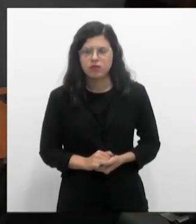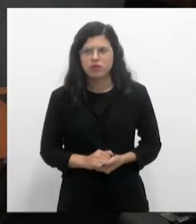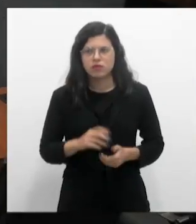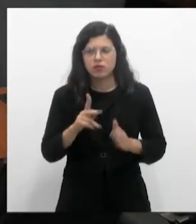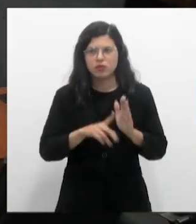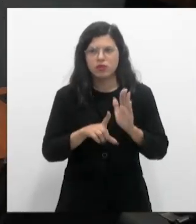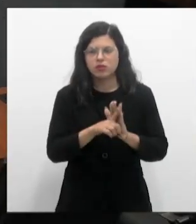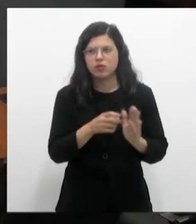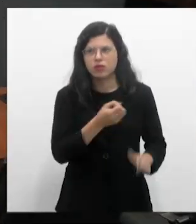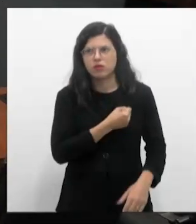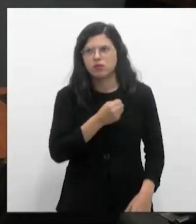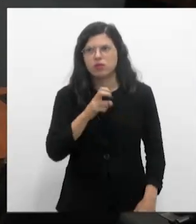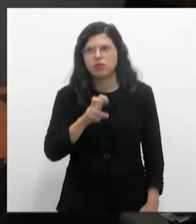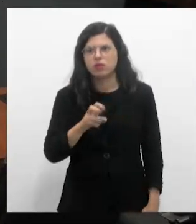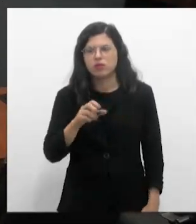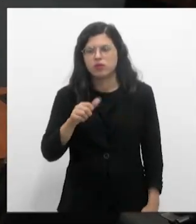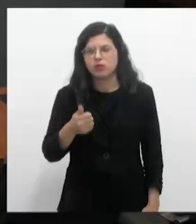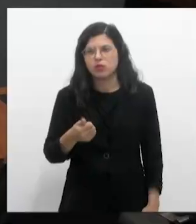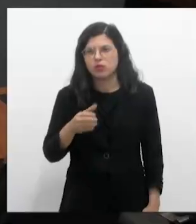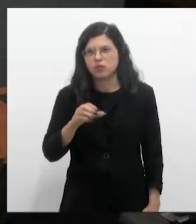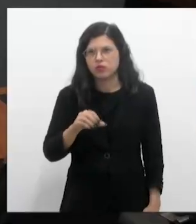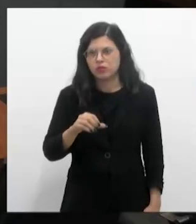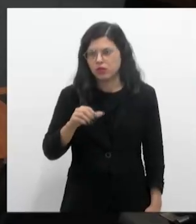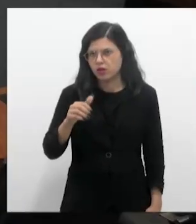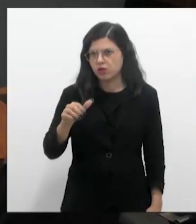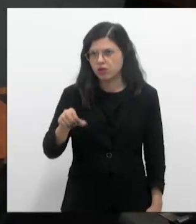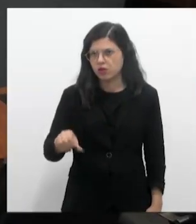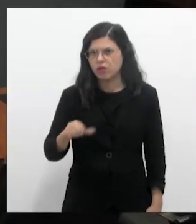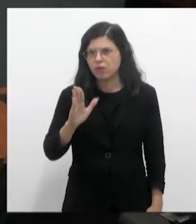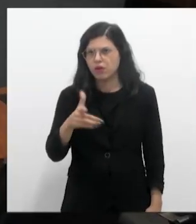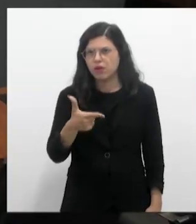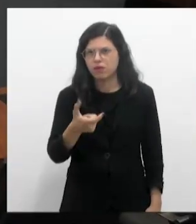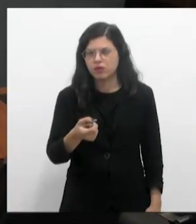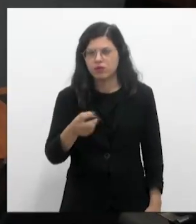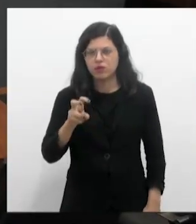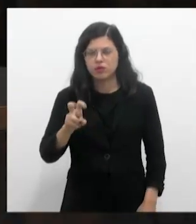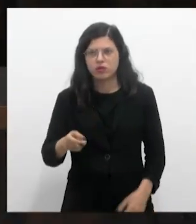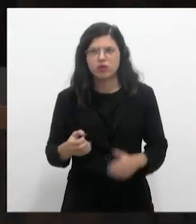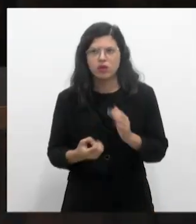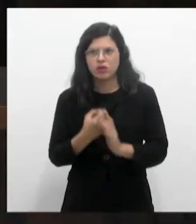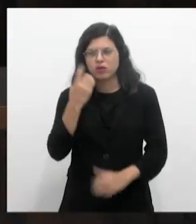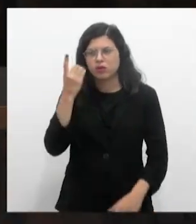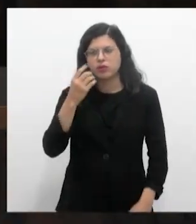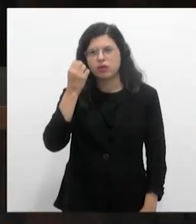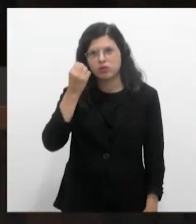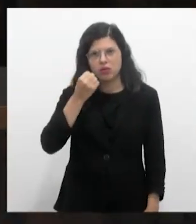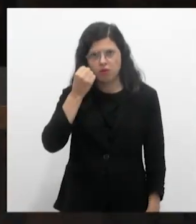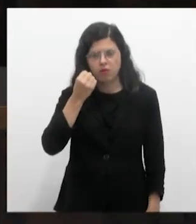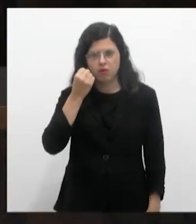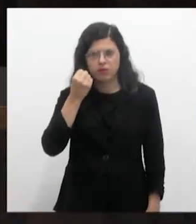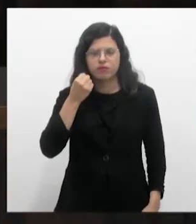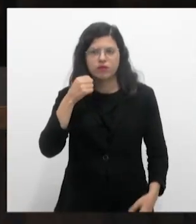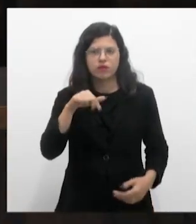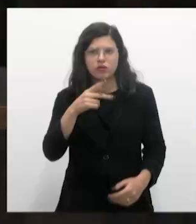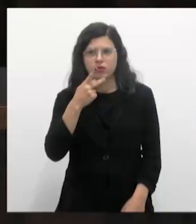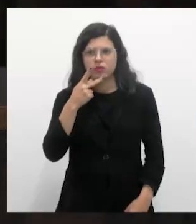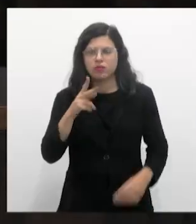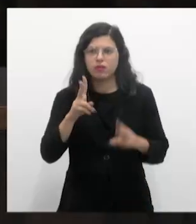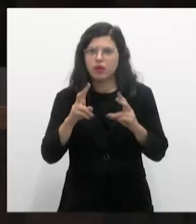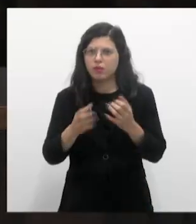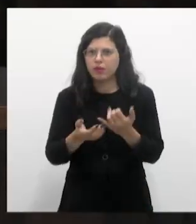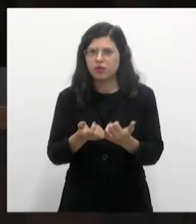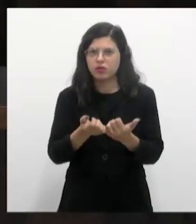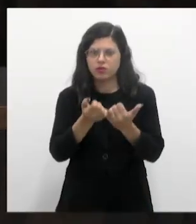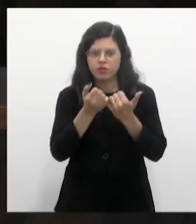Projeto de lei número 5109 de 2025, de autoria do deputado Samuel Malafaia, que declara como